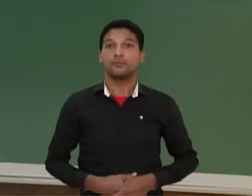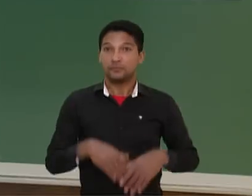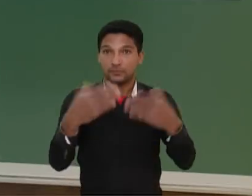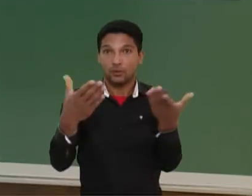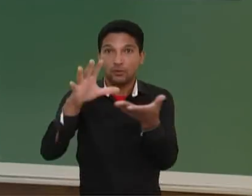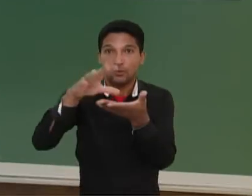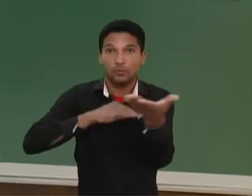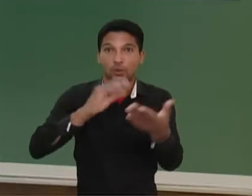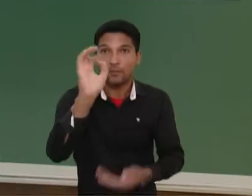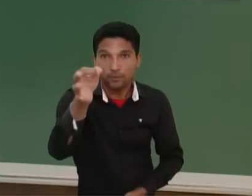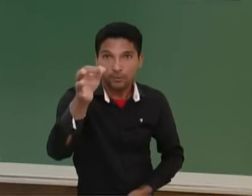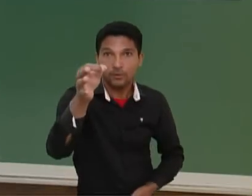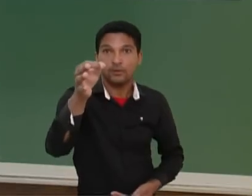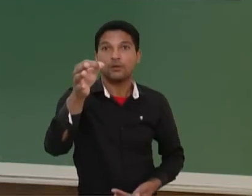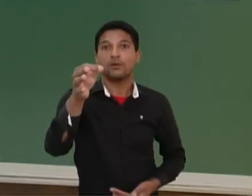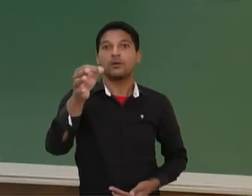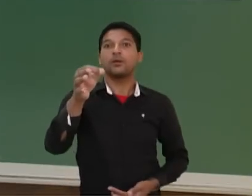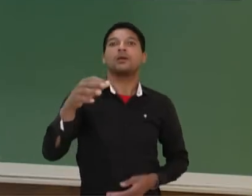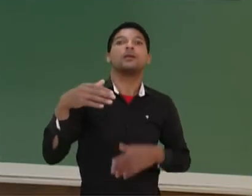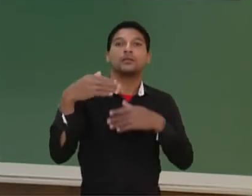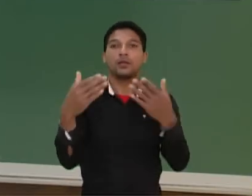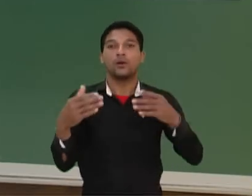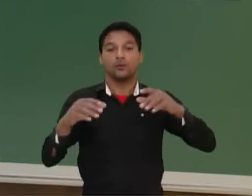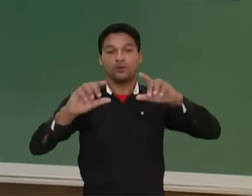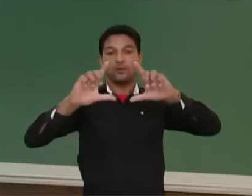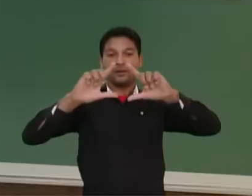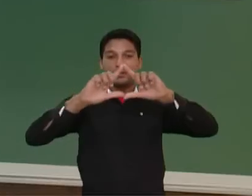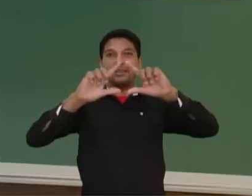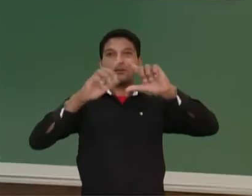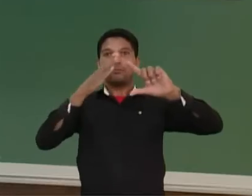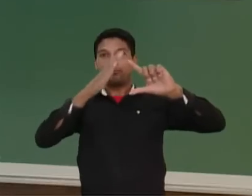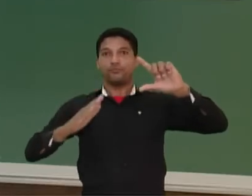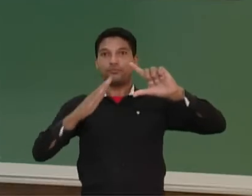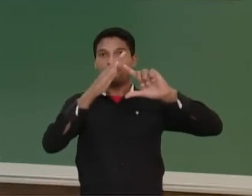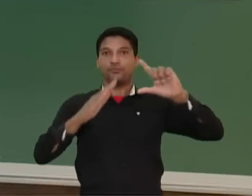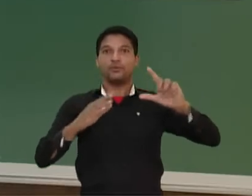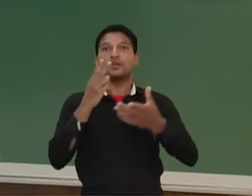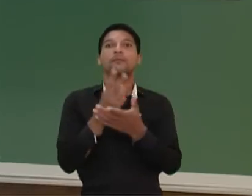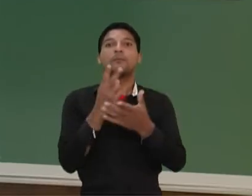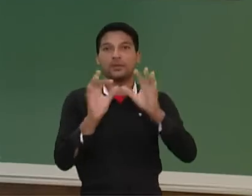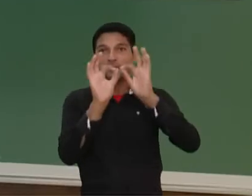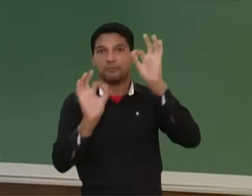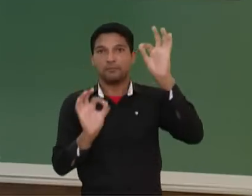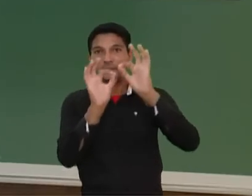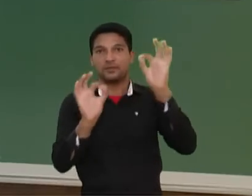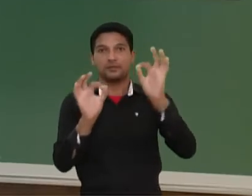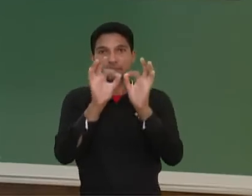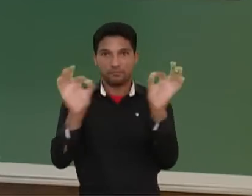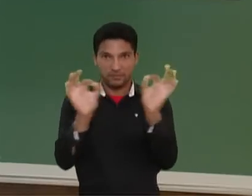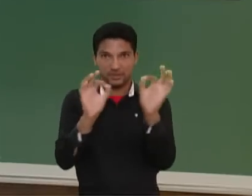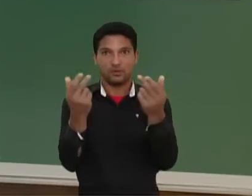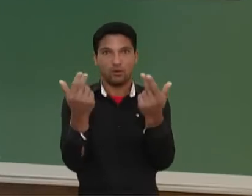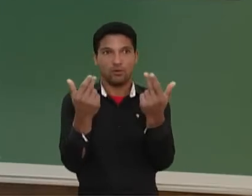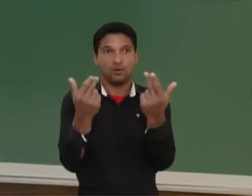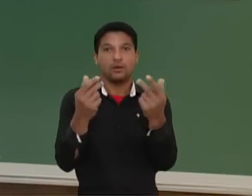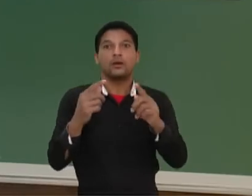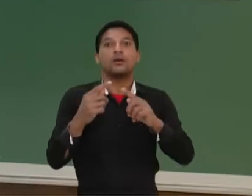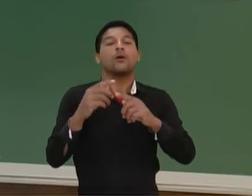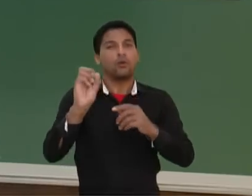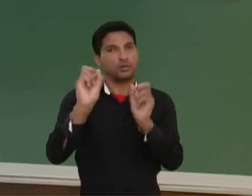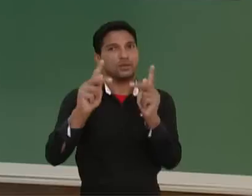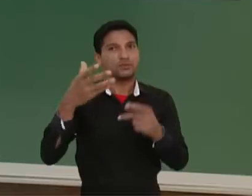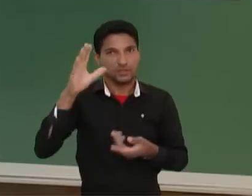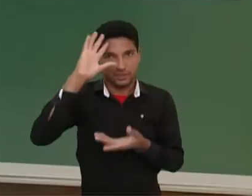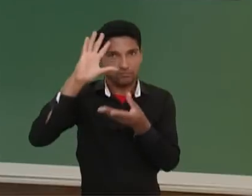Anotou direitinho? As diagonais do retângulo, elas têm a mesma medida. Visualmente, você já se convence, né? Mas eu preciso de um argumento matemático. O